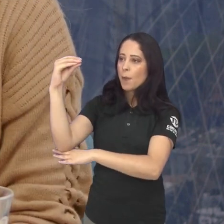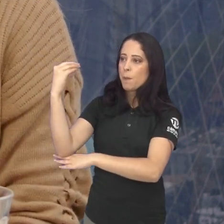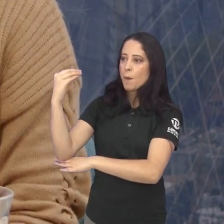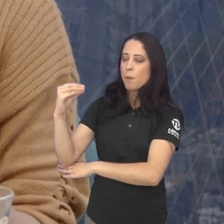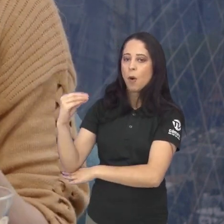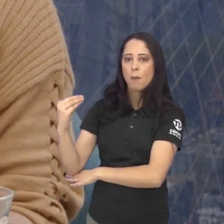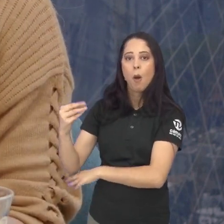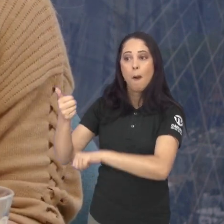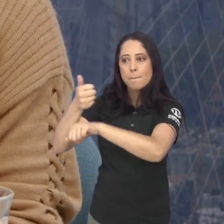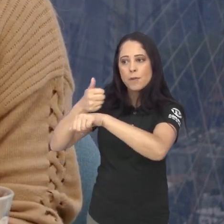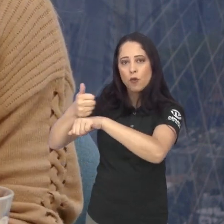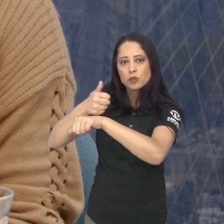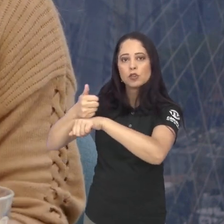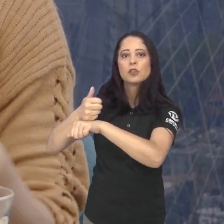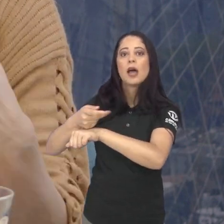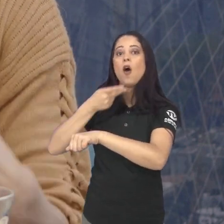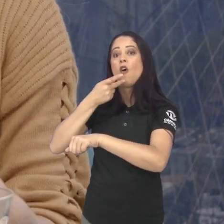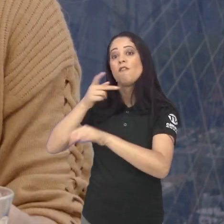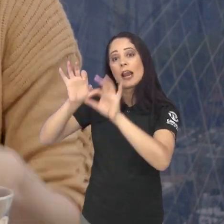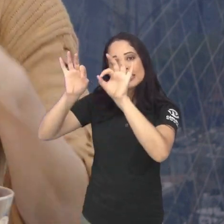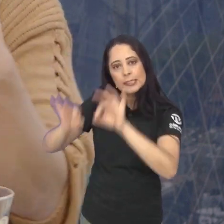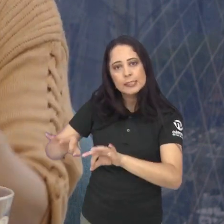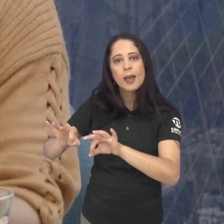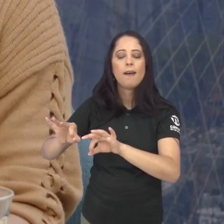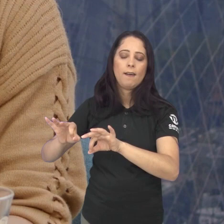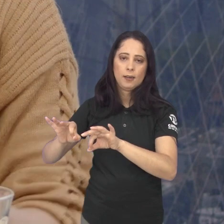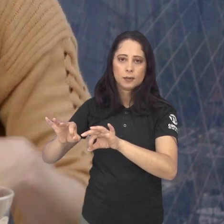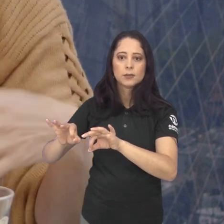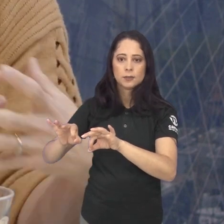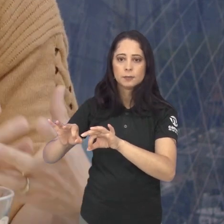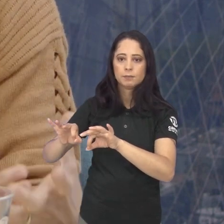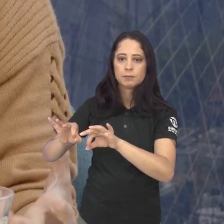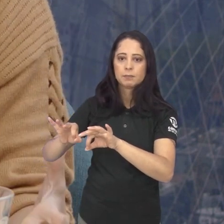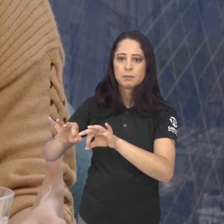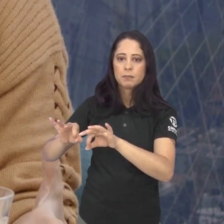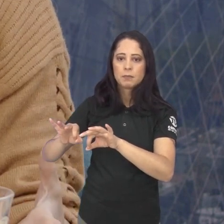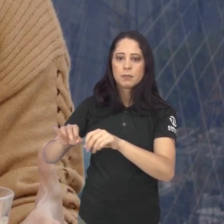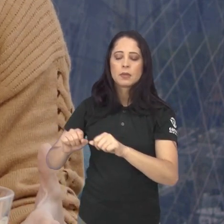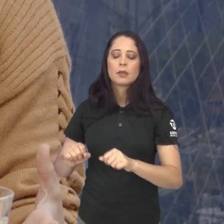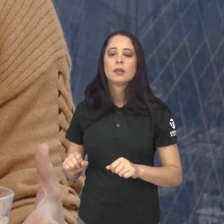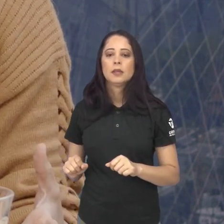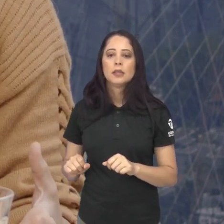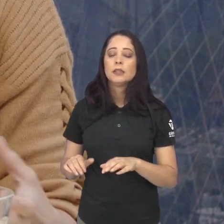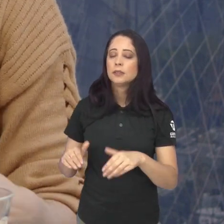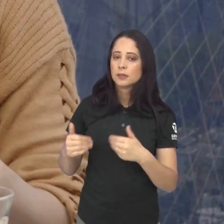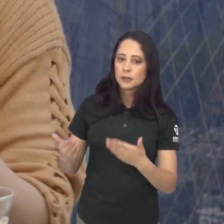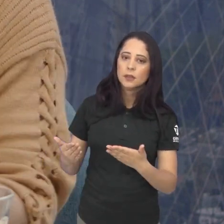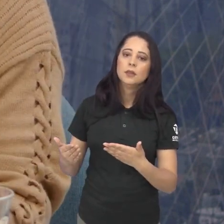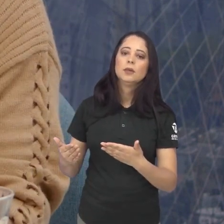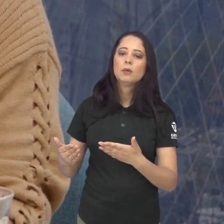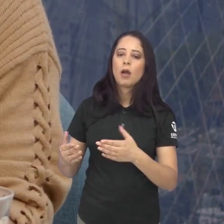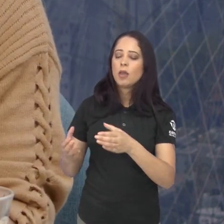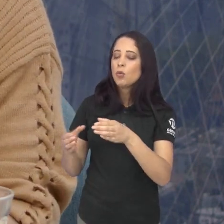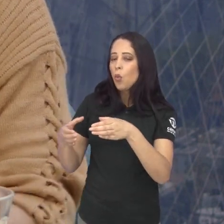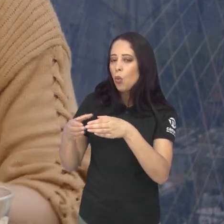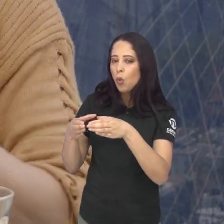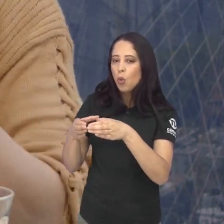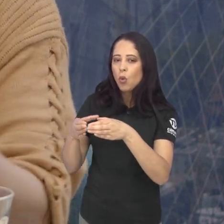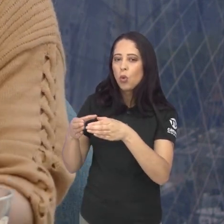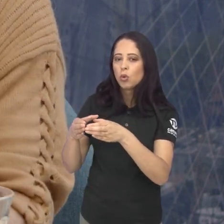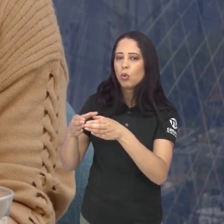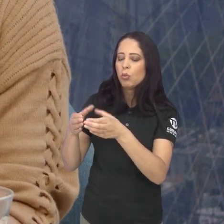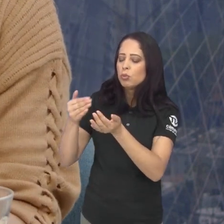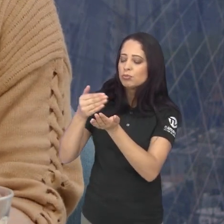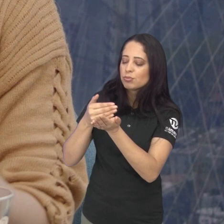está falando uma coisa que vai ser positiva para aquela mãe, ou para aquele profissional, ou para aquela pessoa que está interessada em saber mais. E aí, a partir disso, a